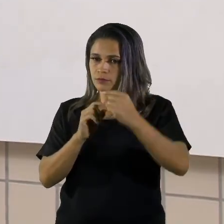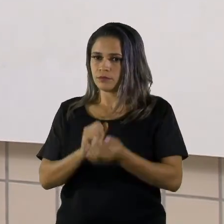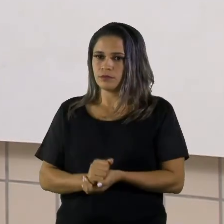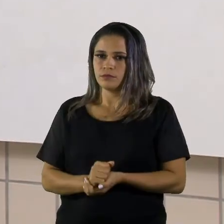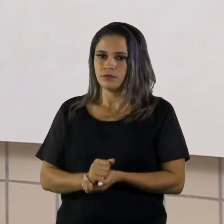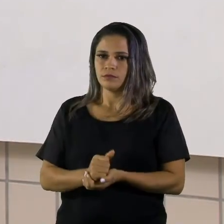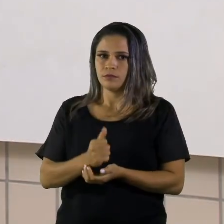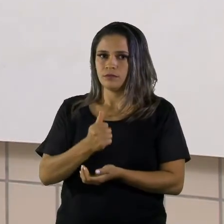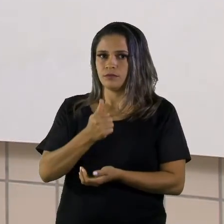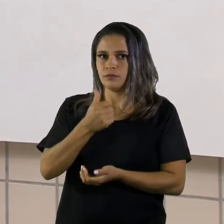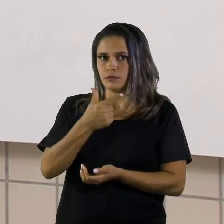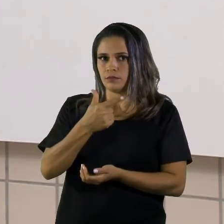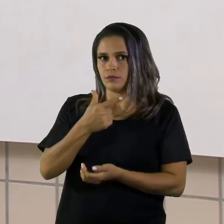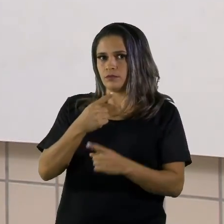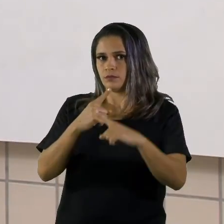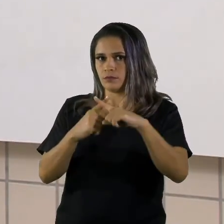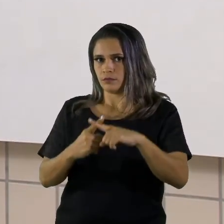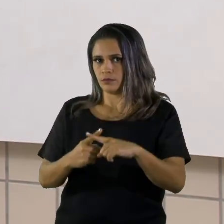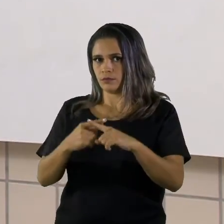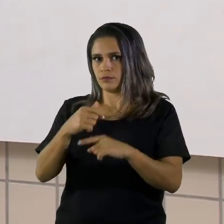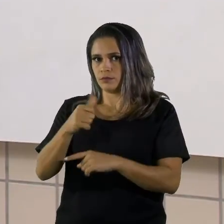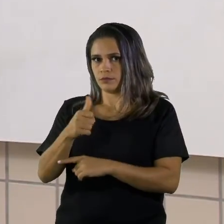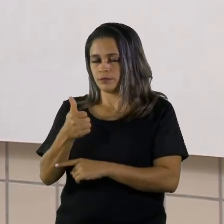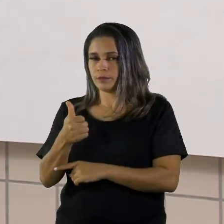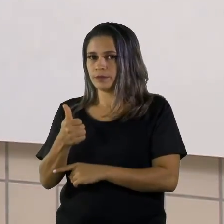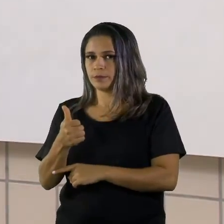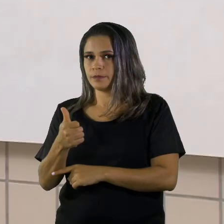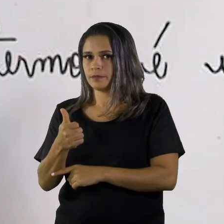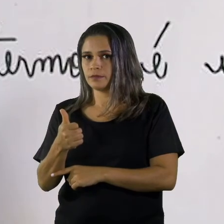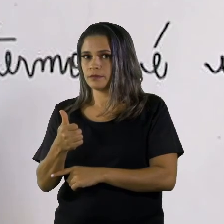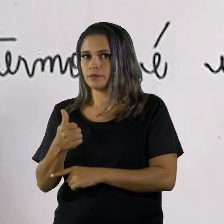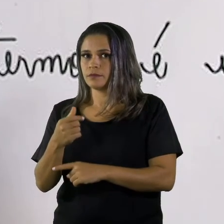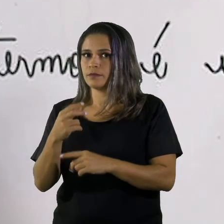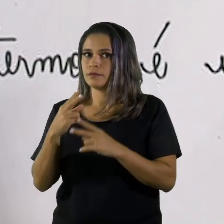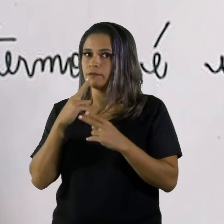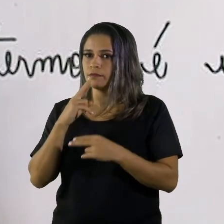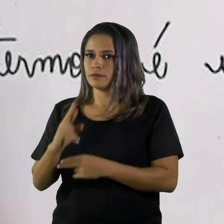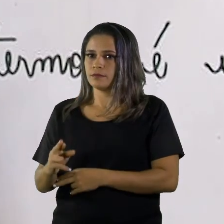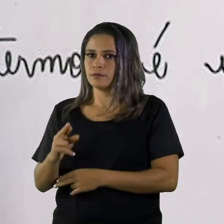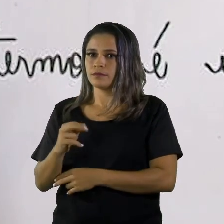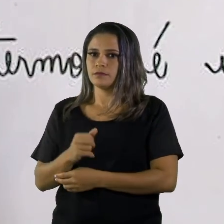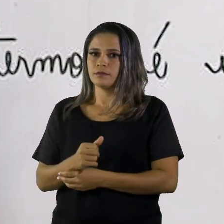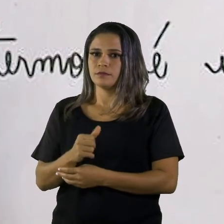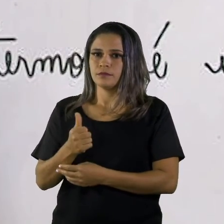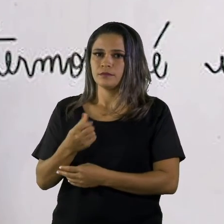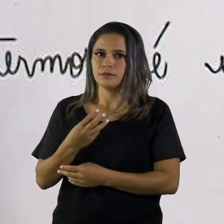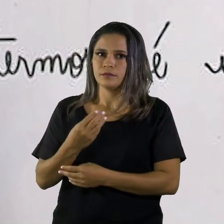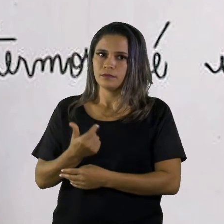vezes 11 são 132. Valeu, obrigado.